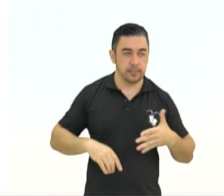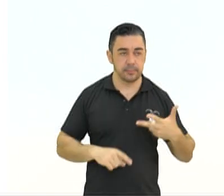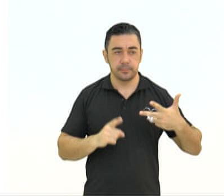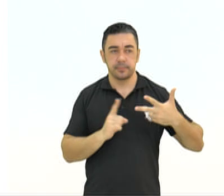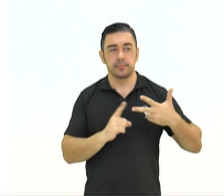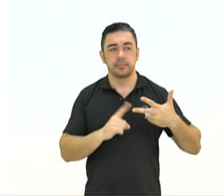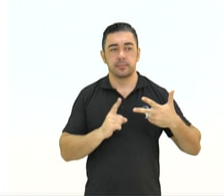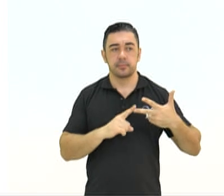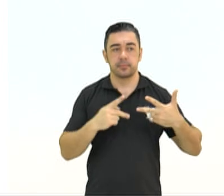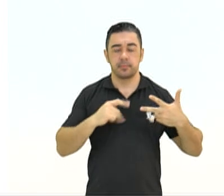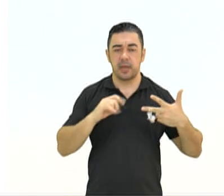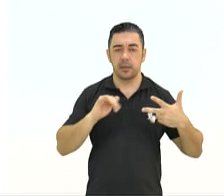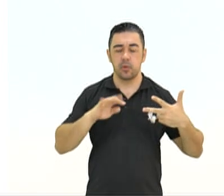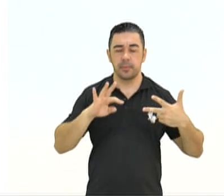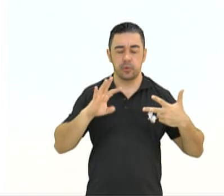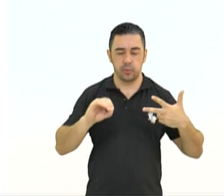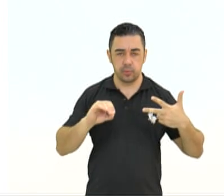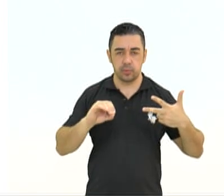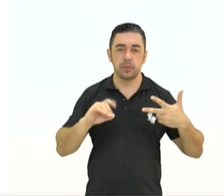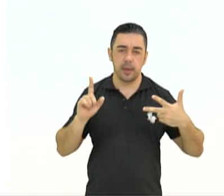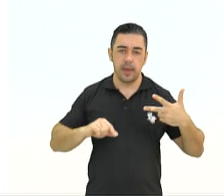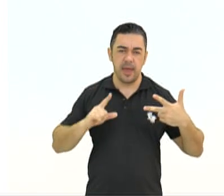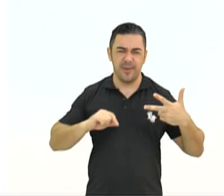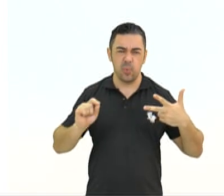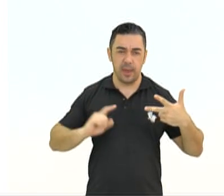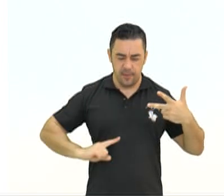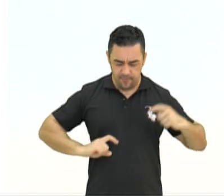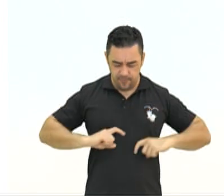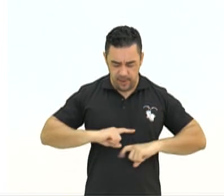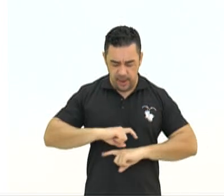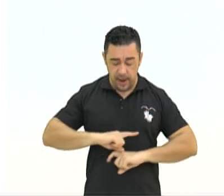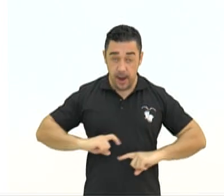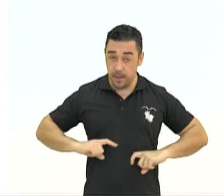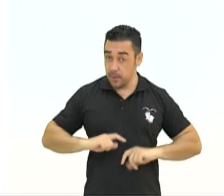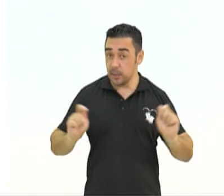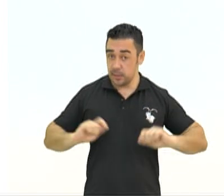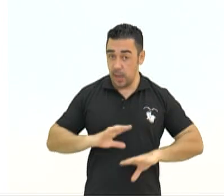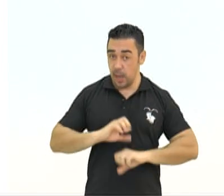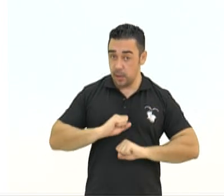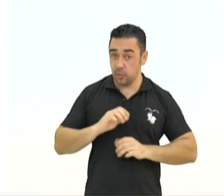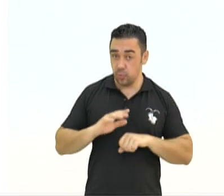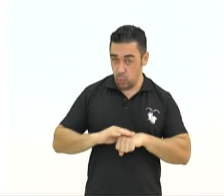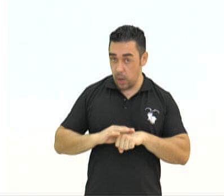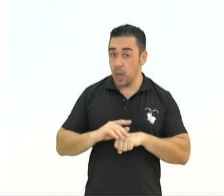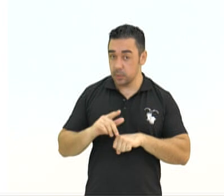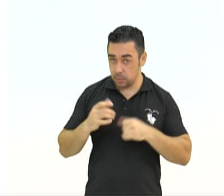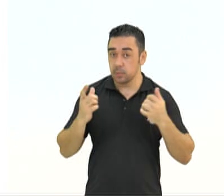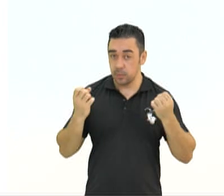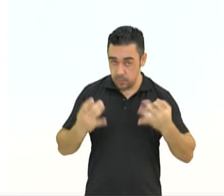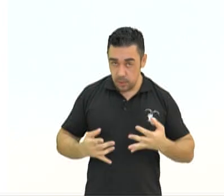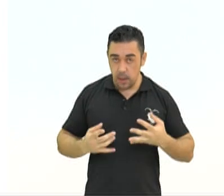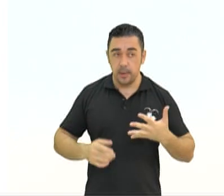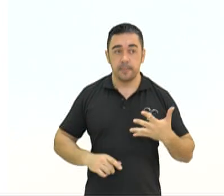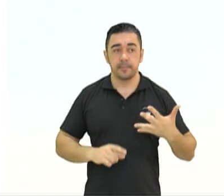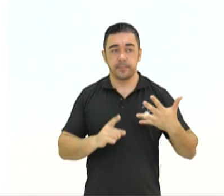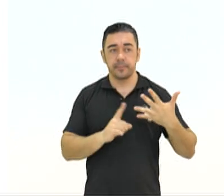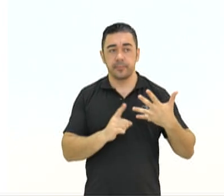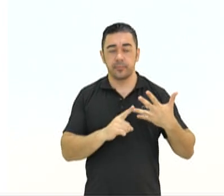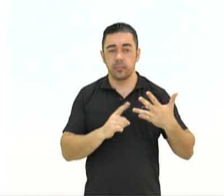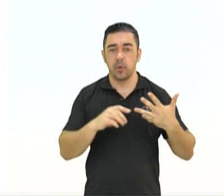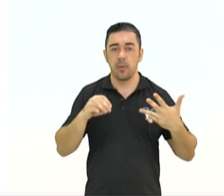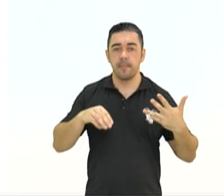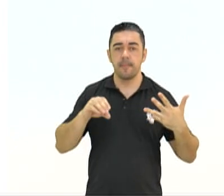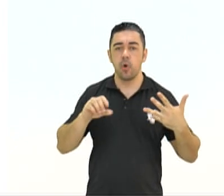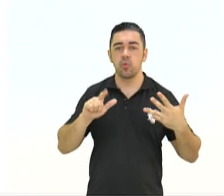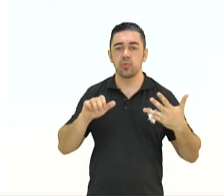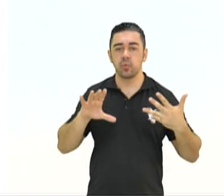Os plateumintos, os nemateumintos, que são vermes que causam doenças na gente, inclusive, vocês vão falar bastante sobre isso. Os